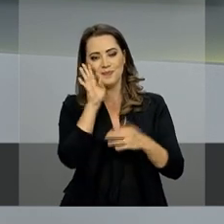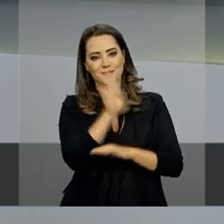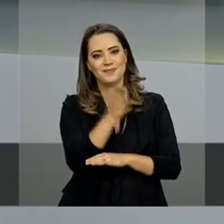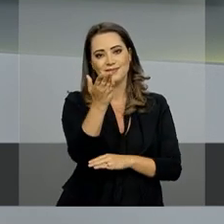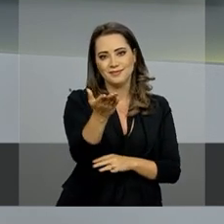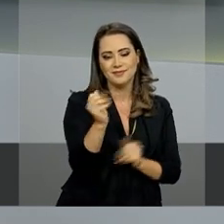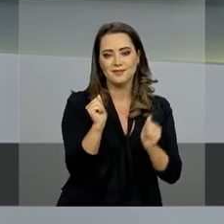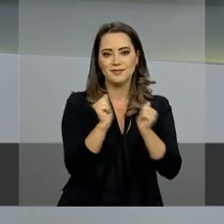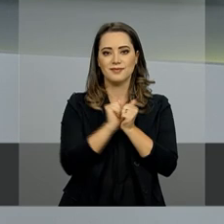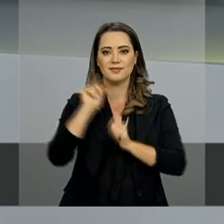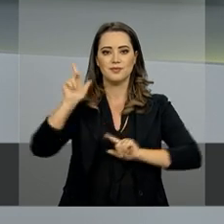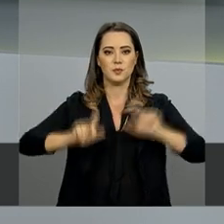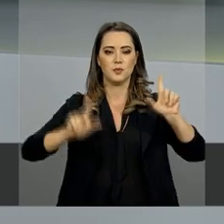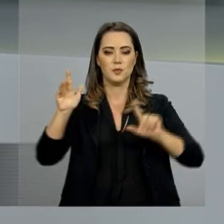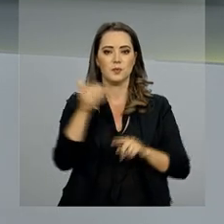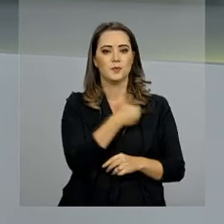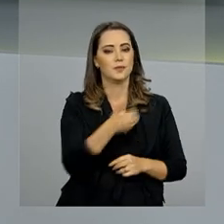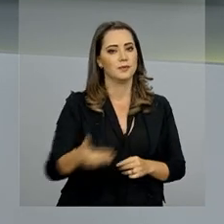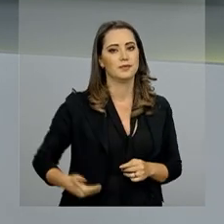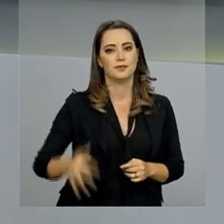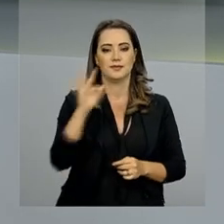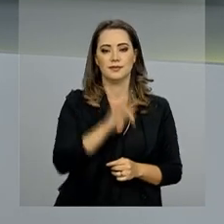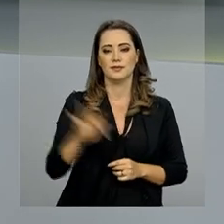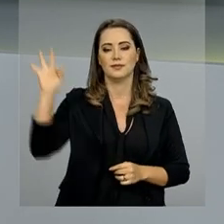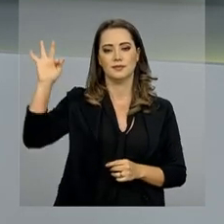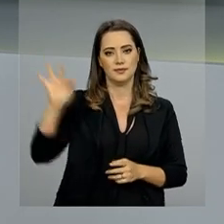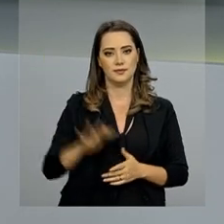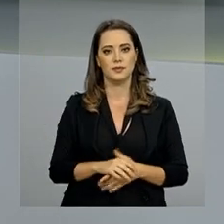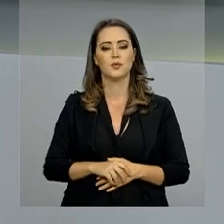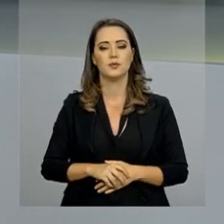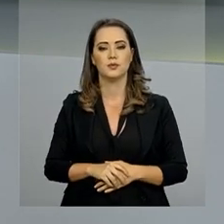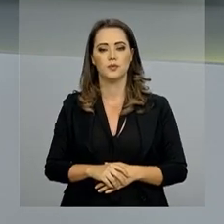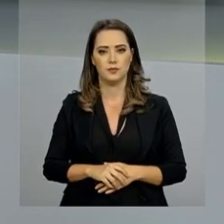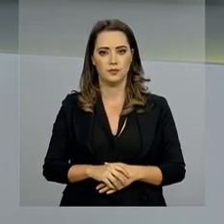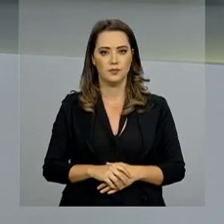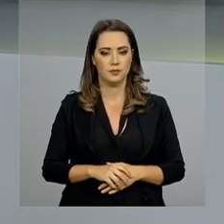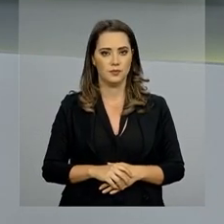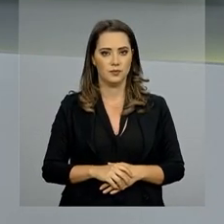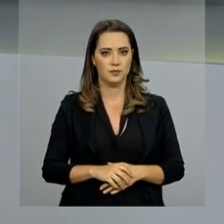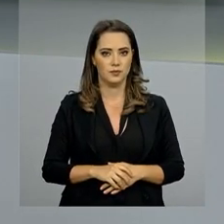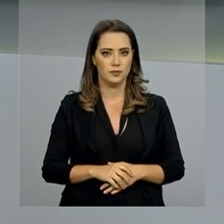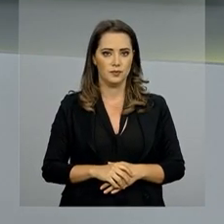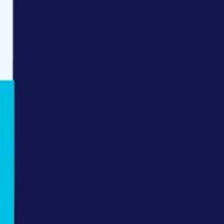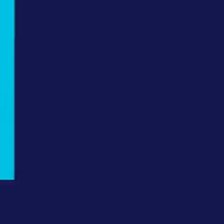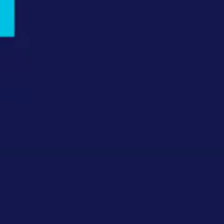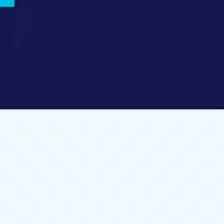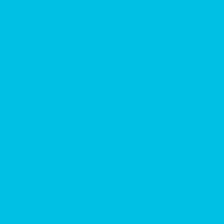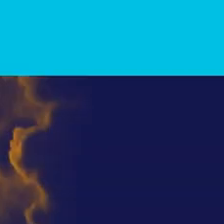boa tarde pra você continue com a gente aqui na nbr a tv do governo federal